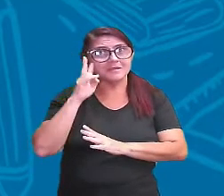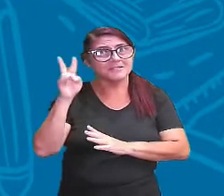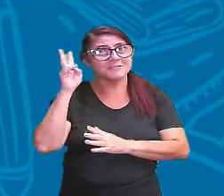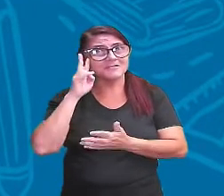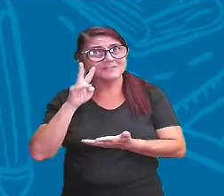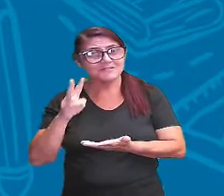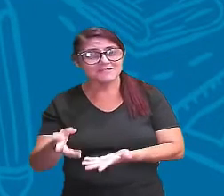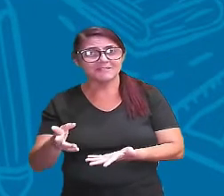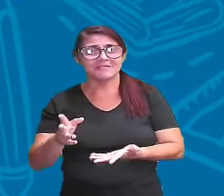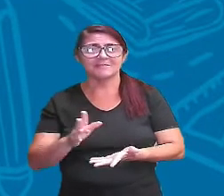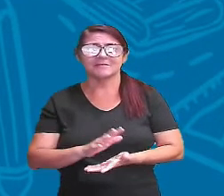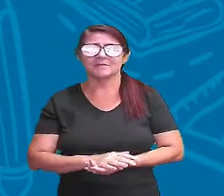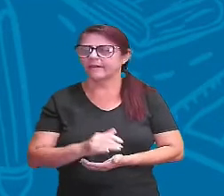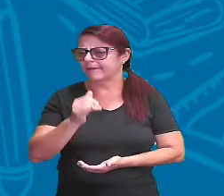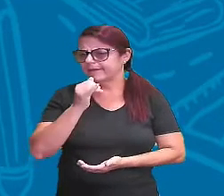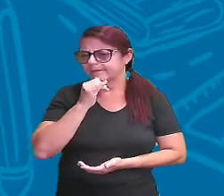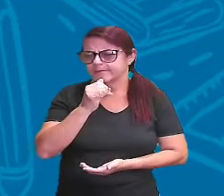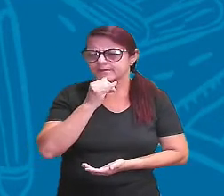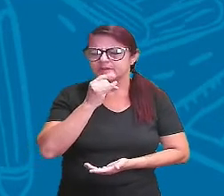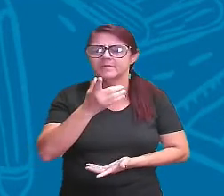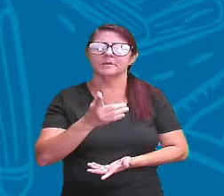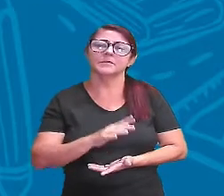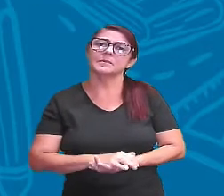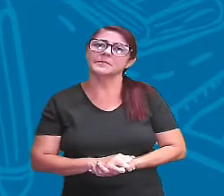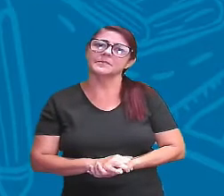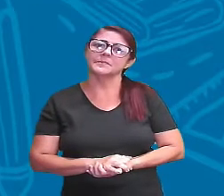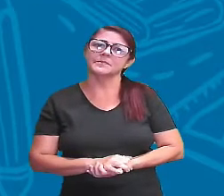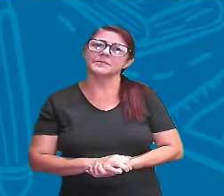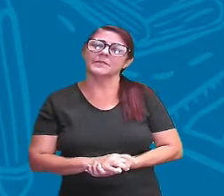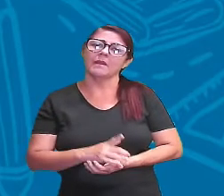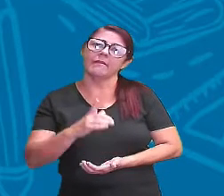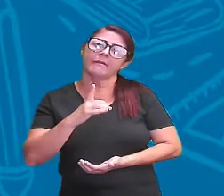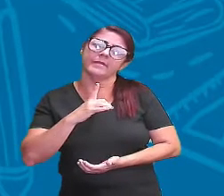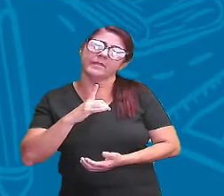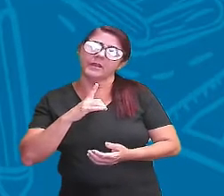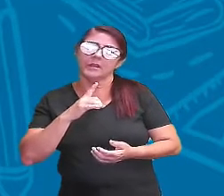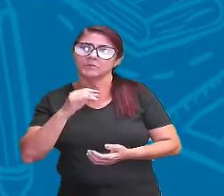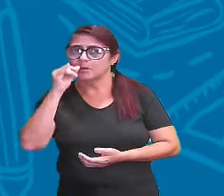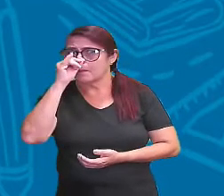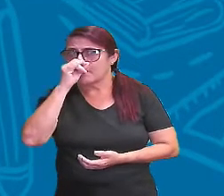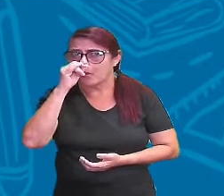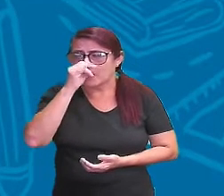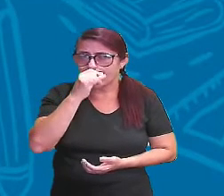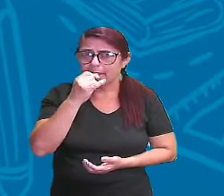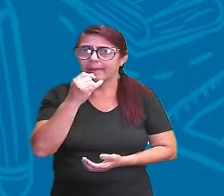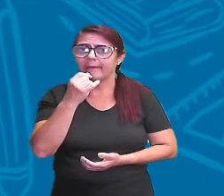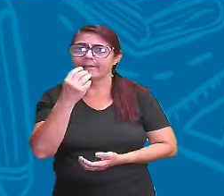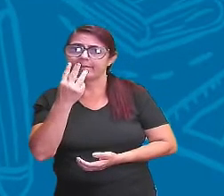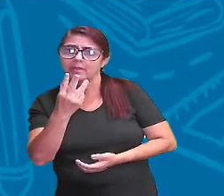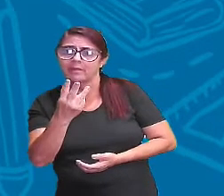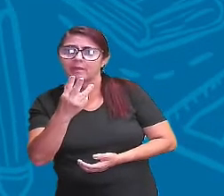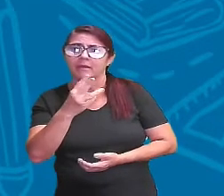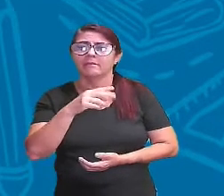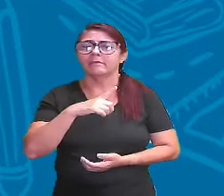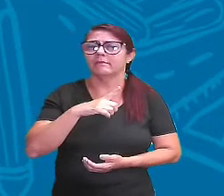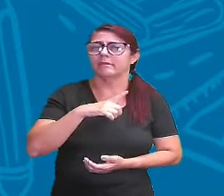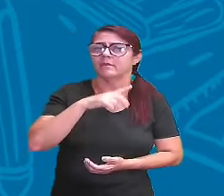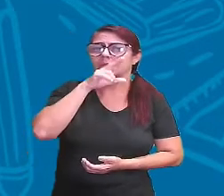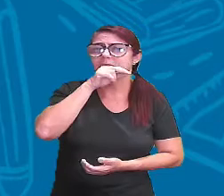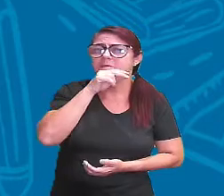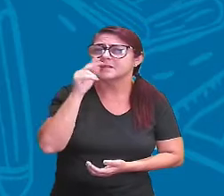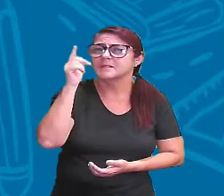Então, aqui a gente tem mais alguns exemplos de contos, né? Temos aí os 3 porquinhos, temos o patinho